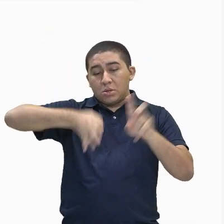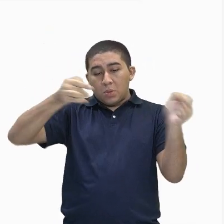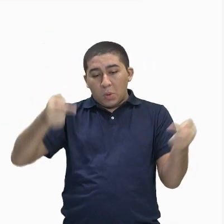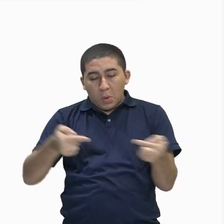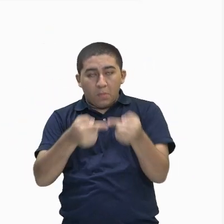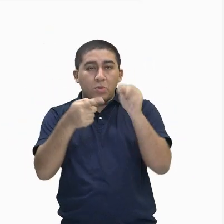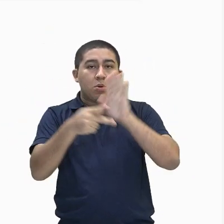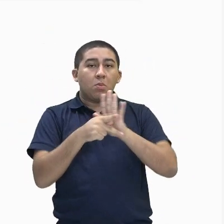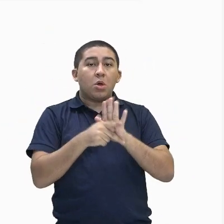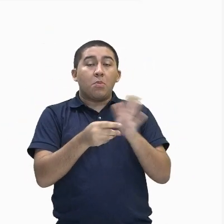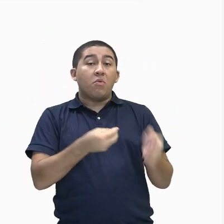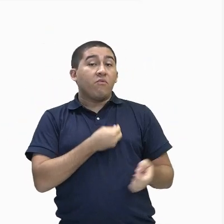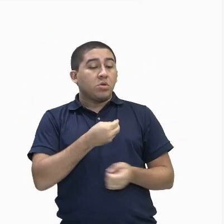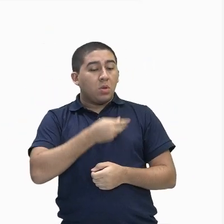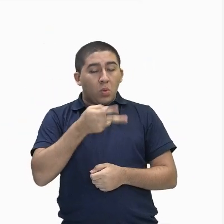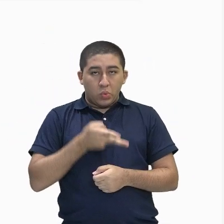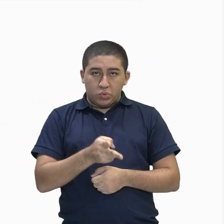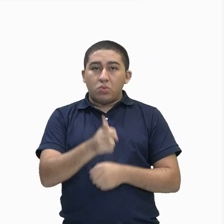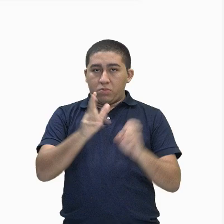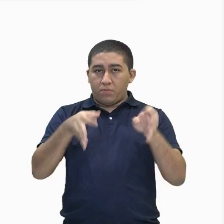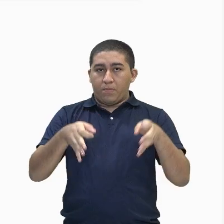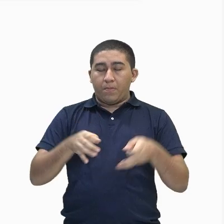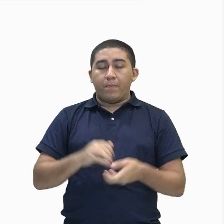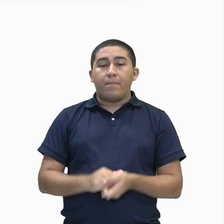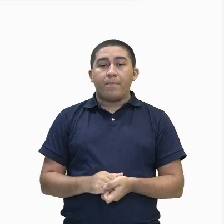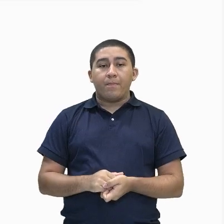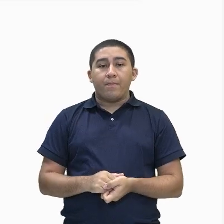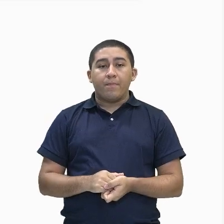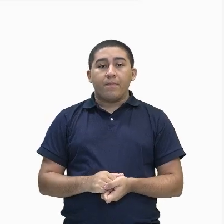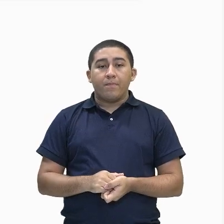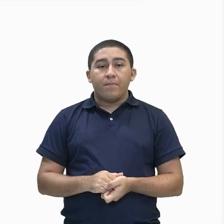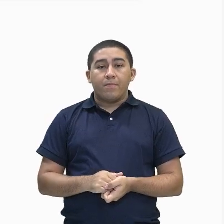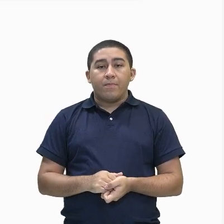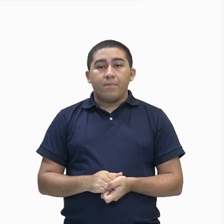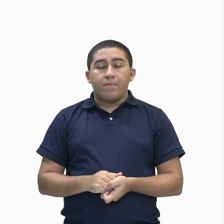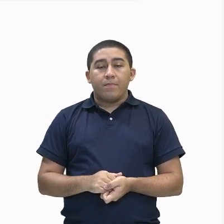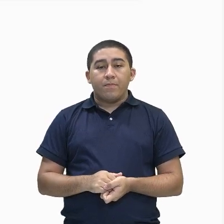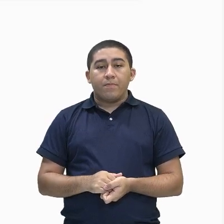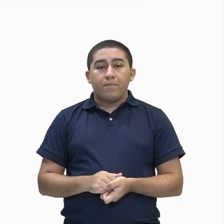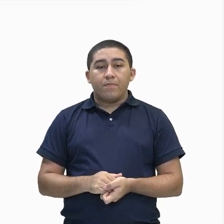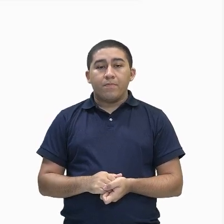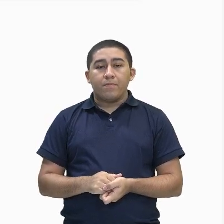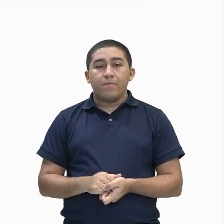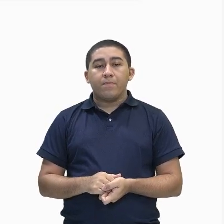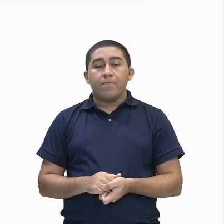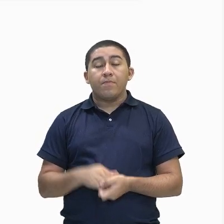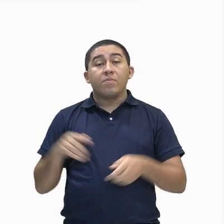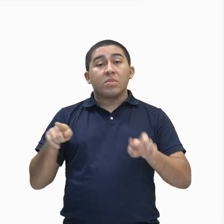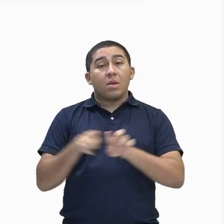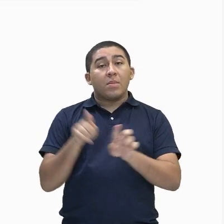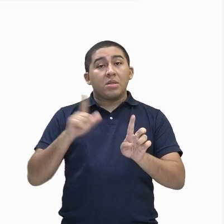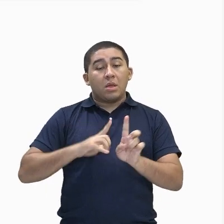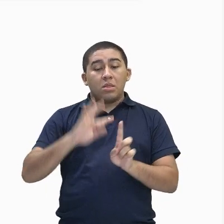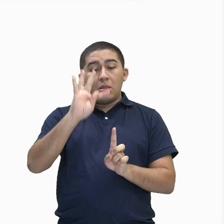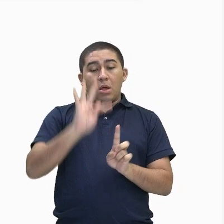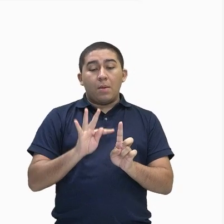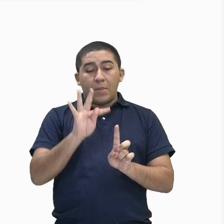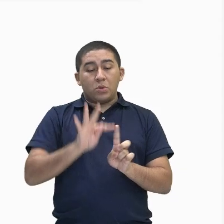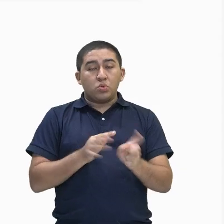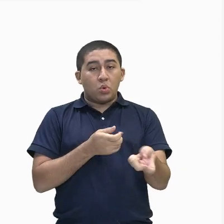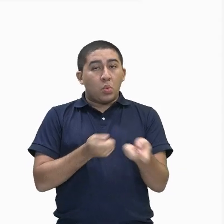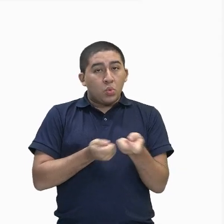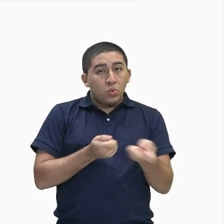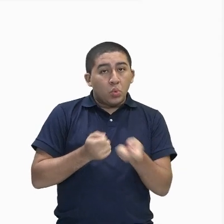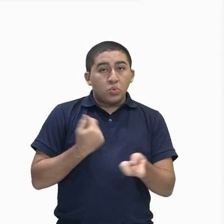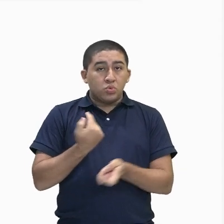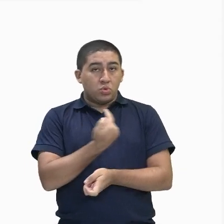favorecem a vida, certo? Além dessa questão de manutenção da temperatura do nosso planeta para que haja